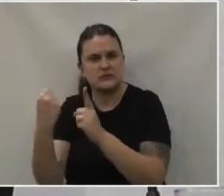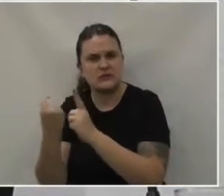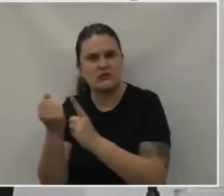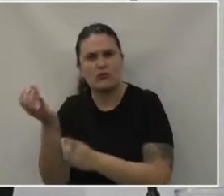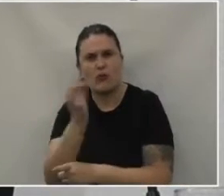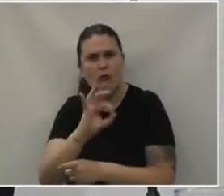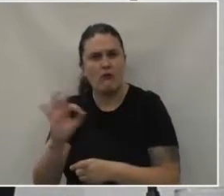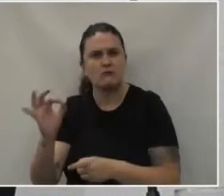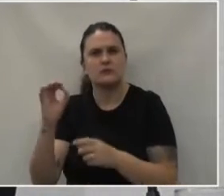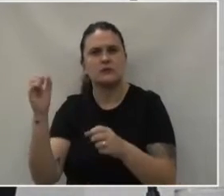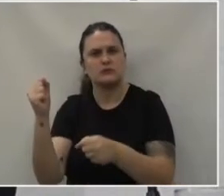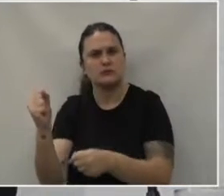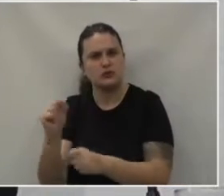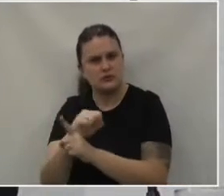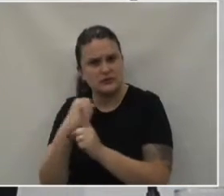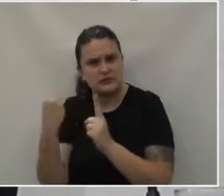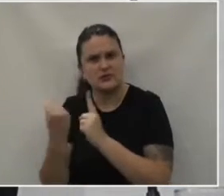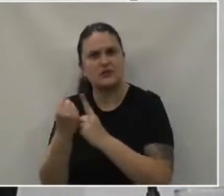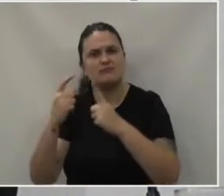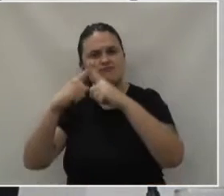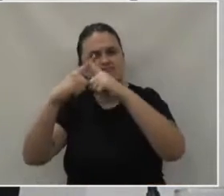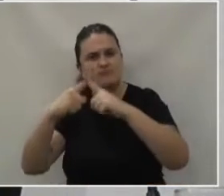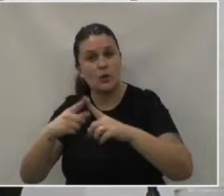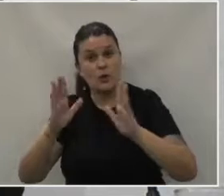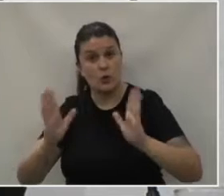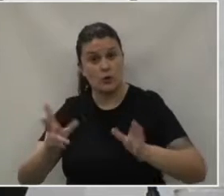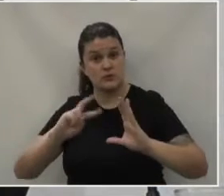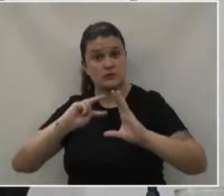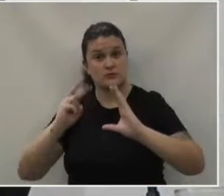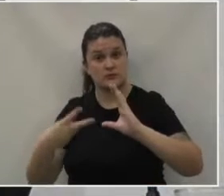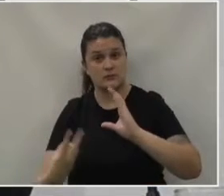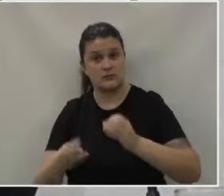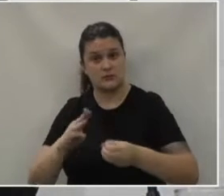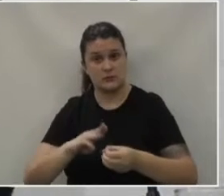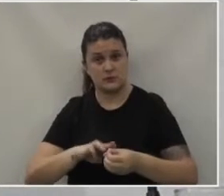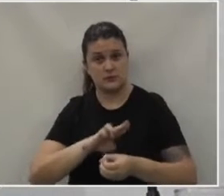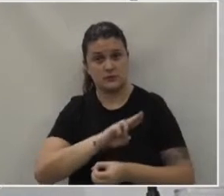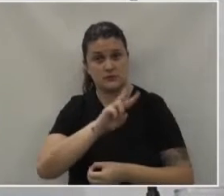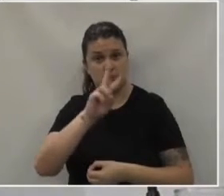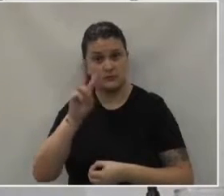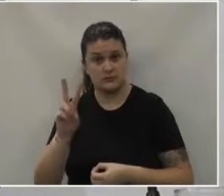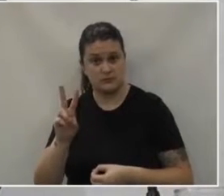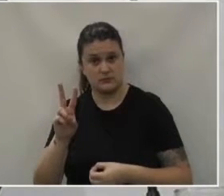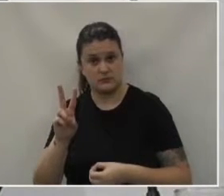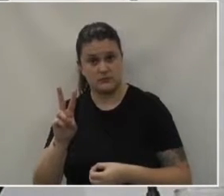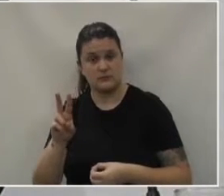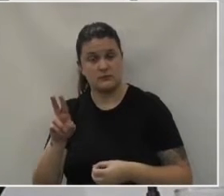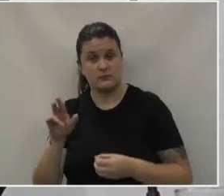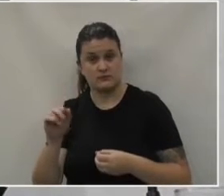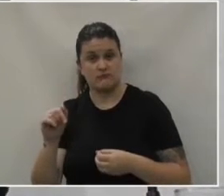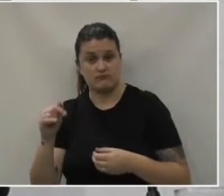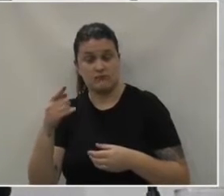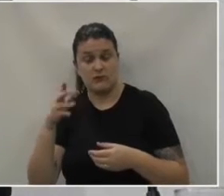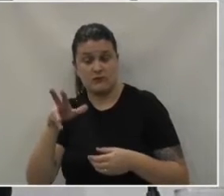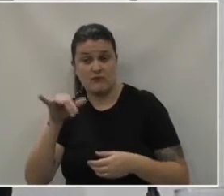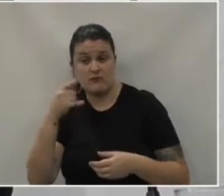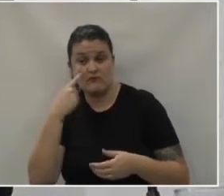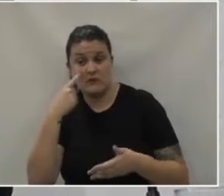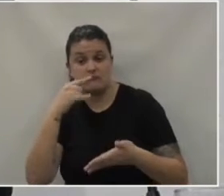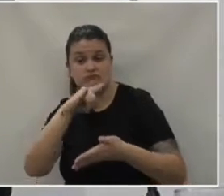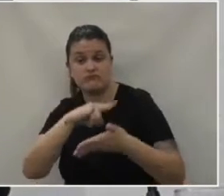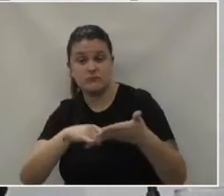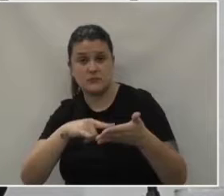competitiva. Hoje, a Câmara Municipal de União da Vitória, que irá apreciar essa moção de